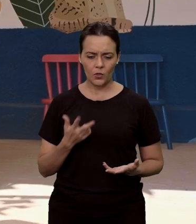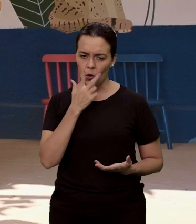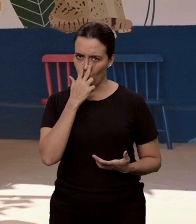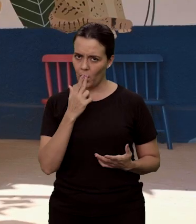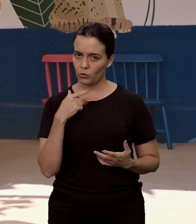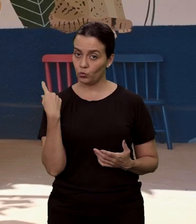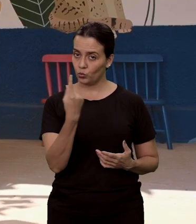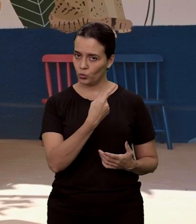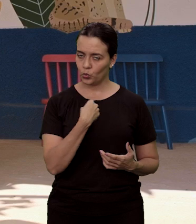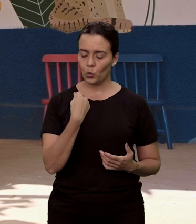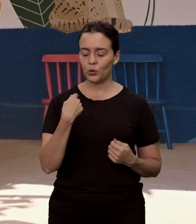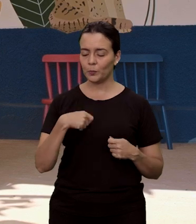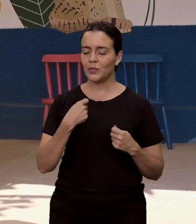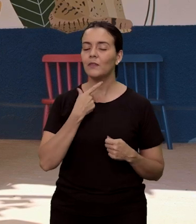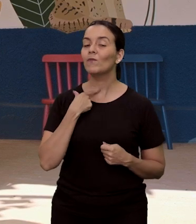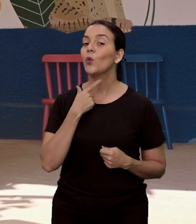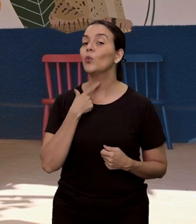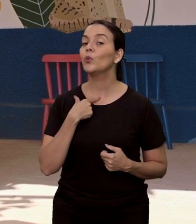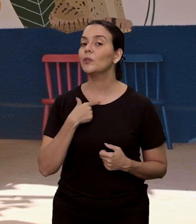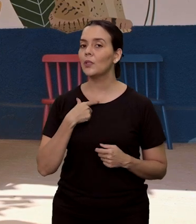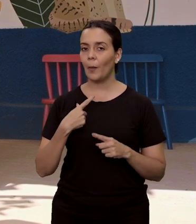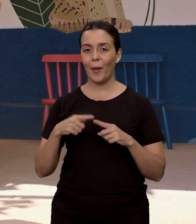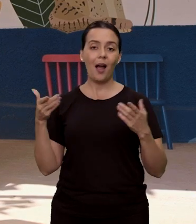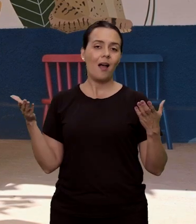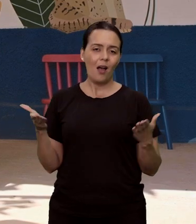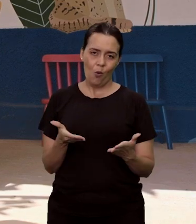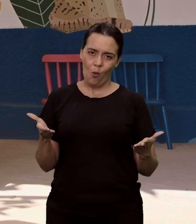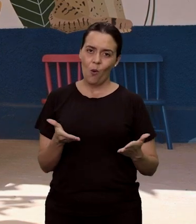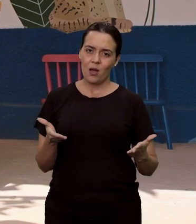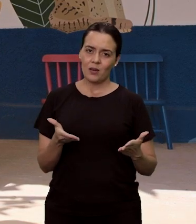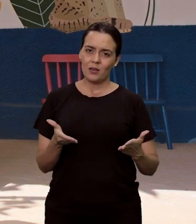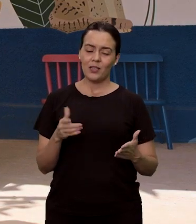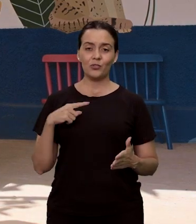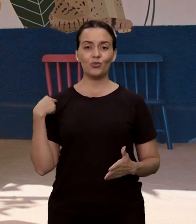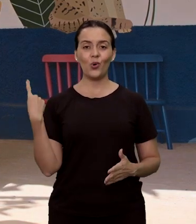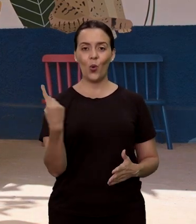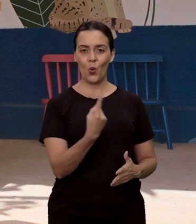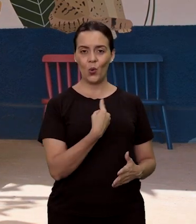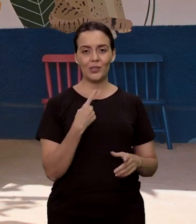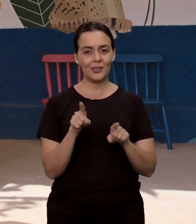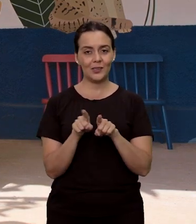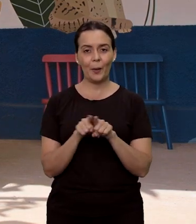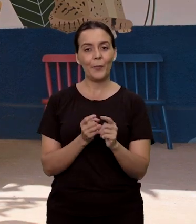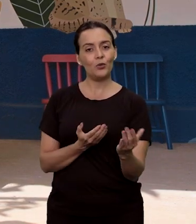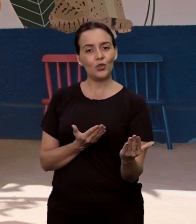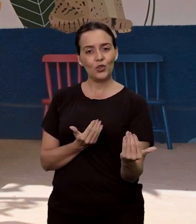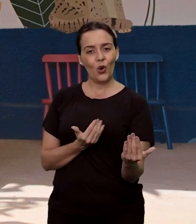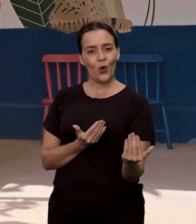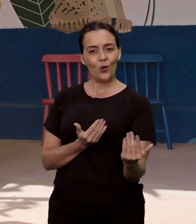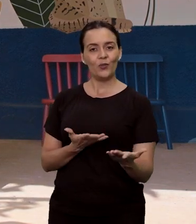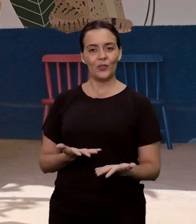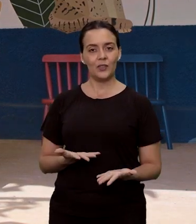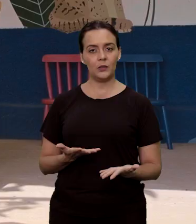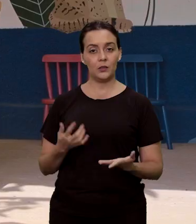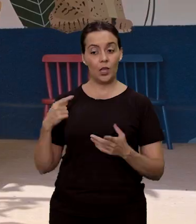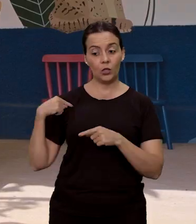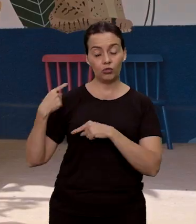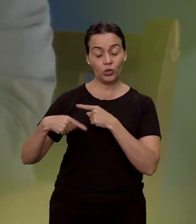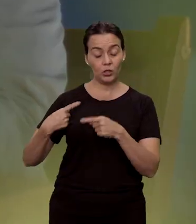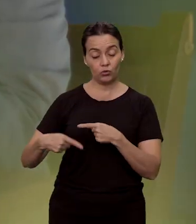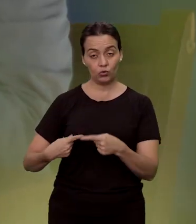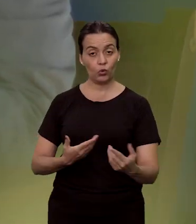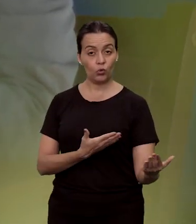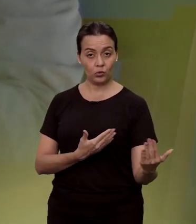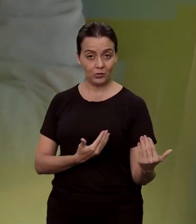tem que querer. Só que nesse momento, nós e os jovens, as gerações que estão